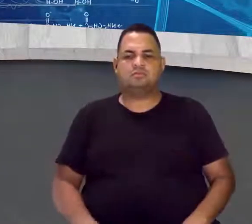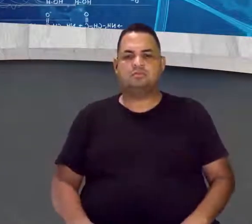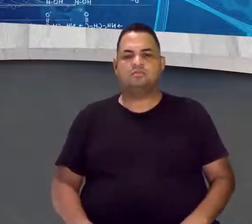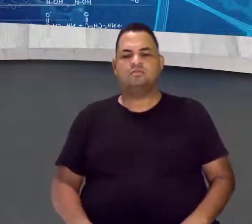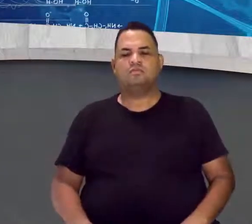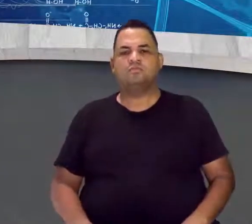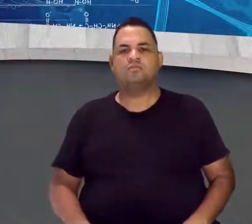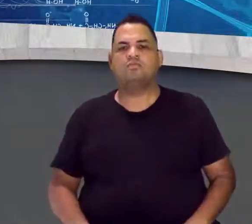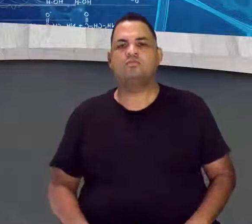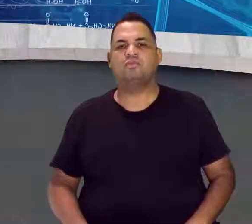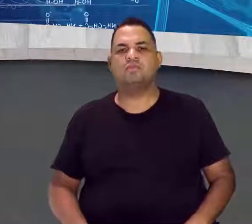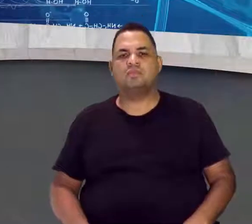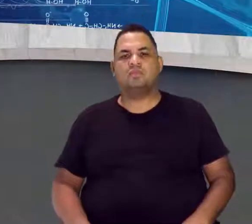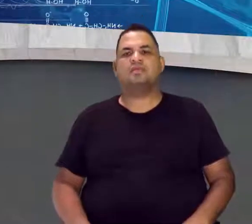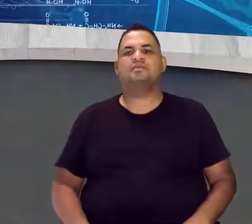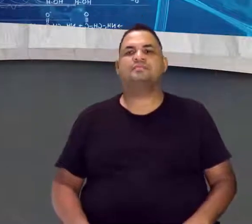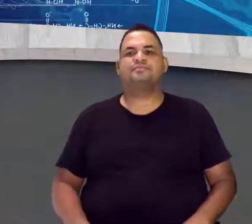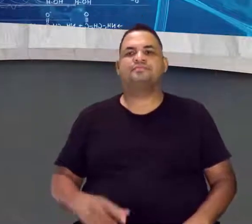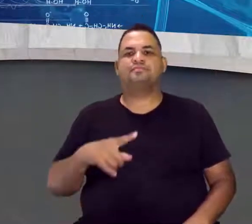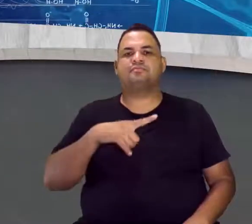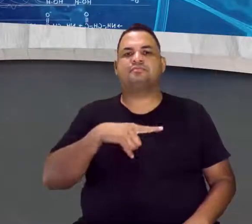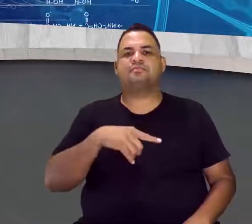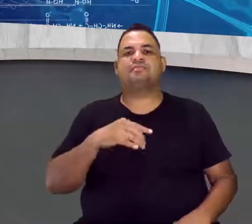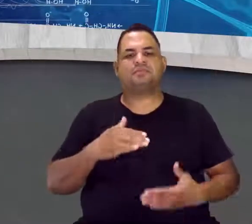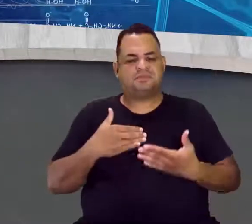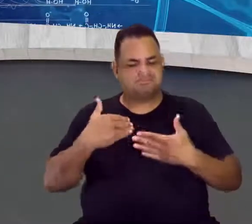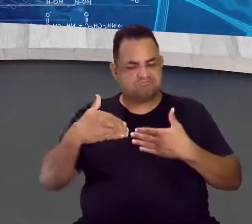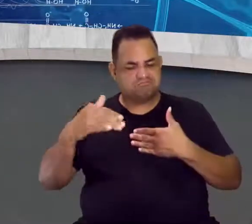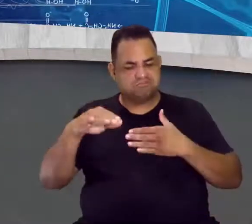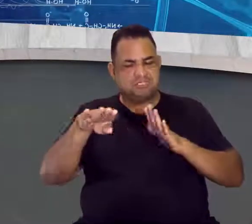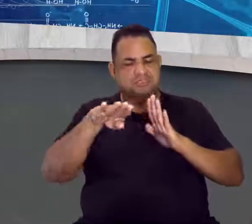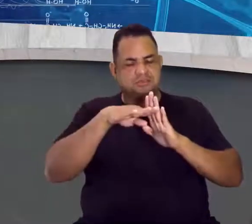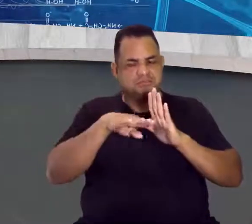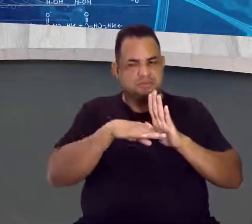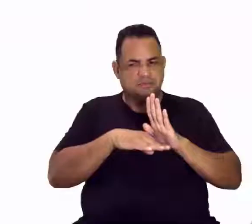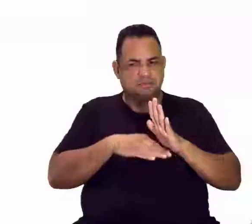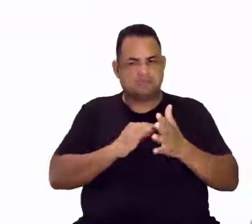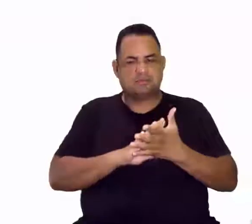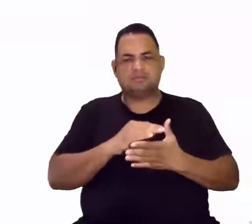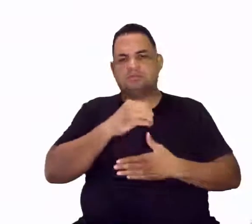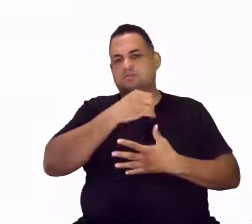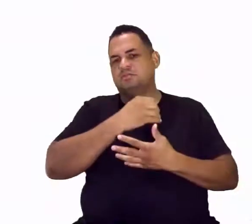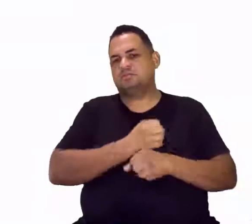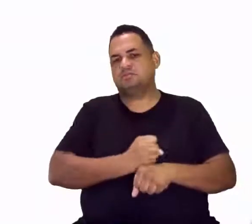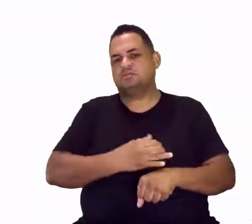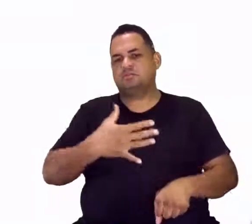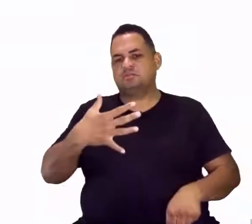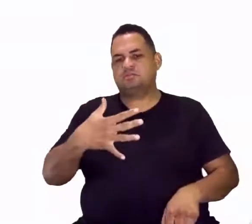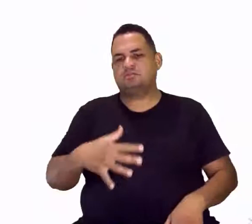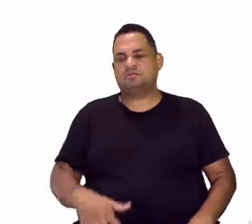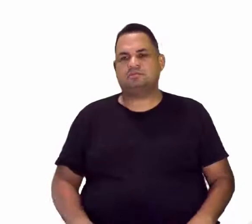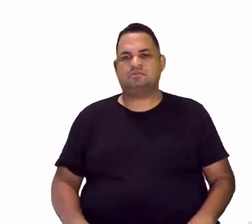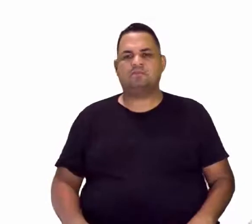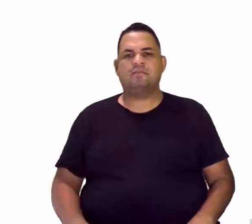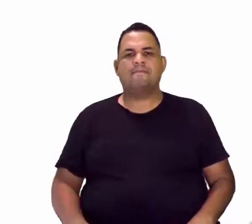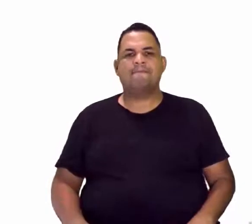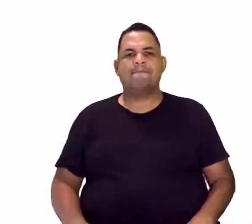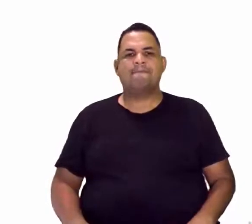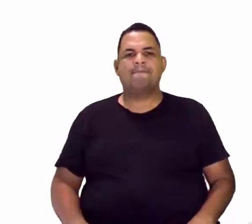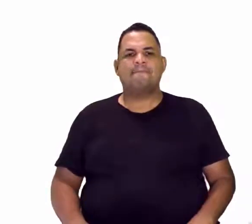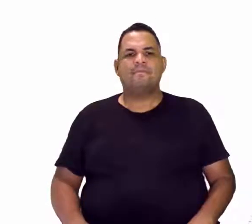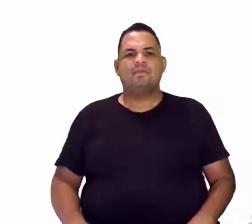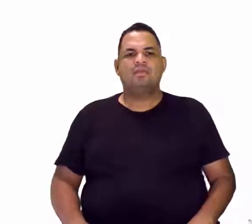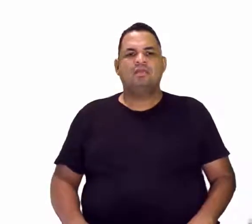ionizáveis. E aí vamos continuar, que a gente tem mais classificação de ácidos para a gente aprender na aula de hoje.